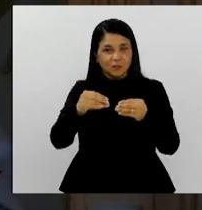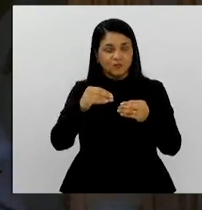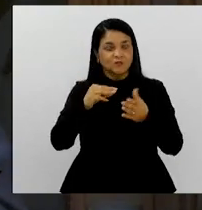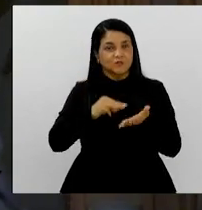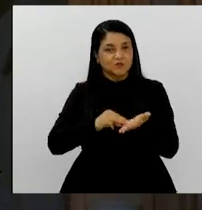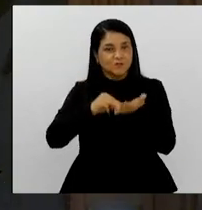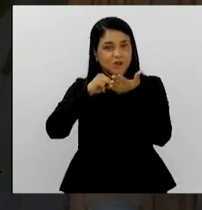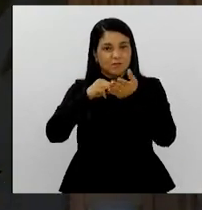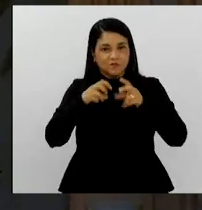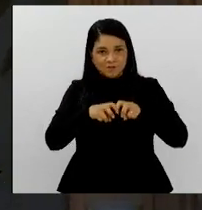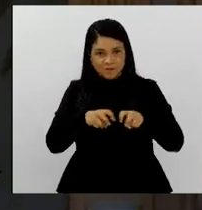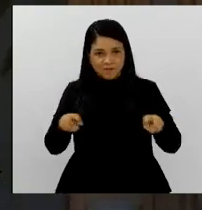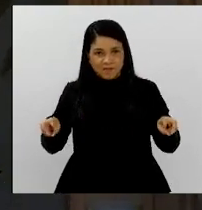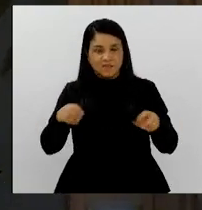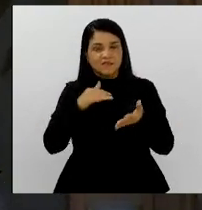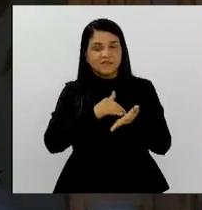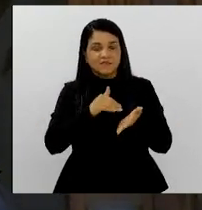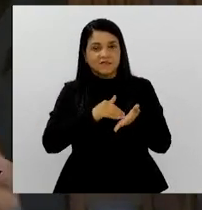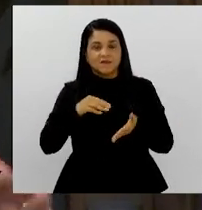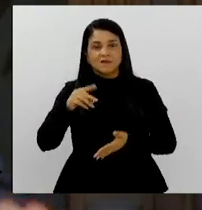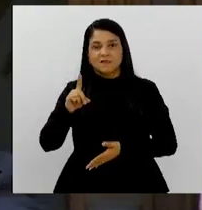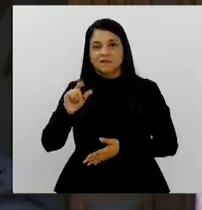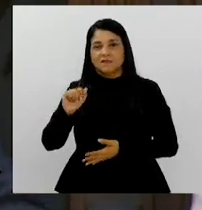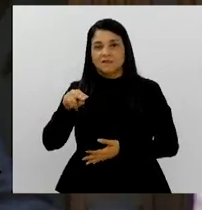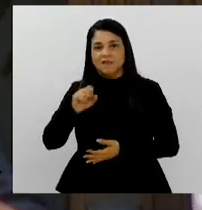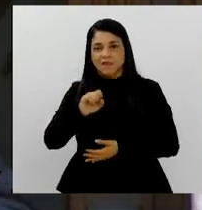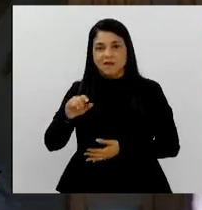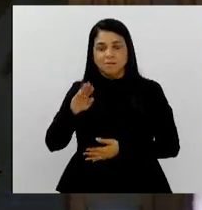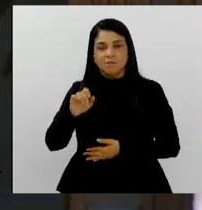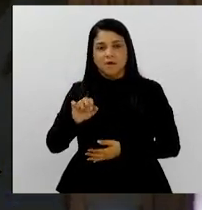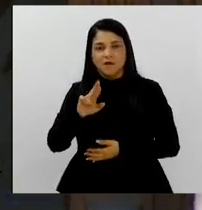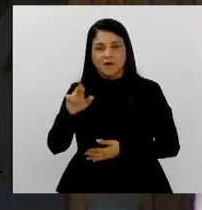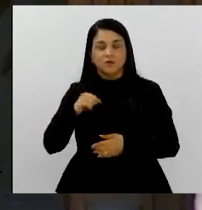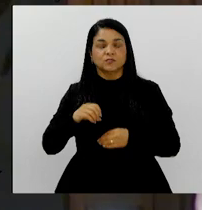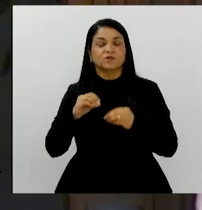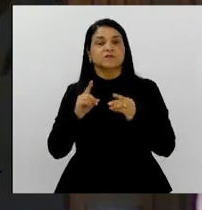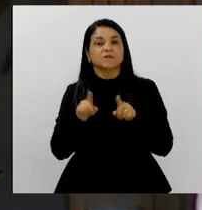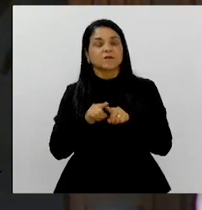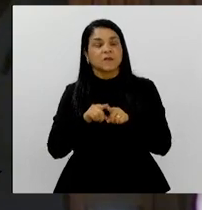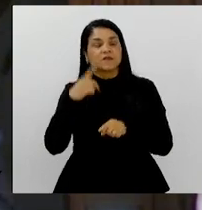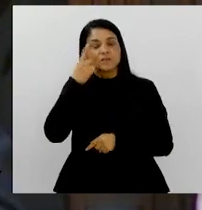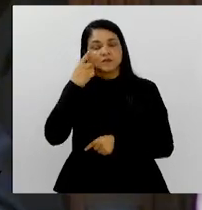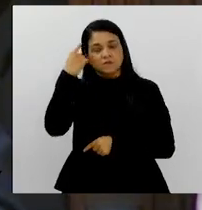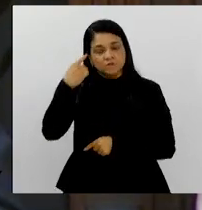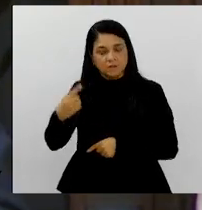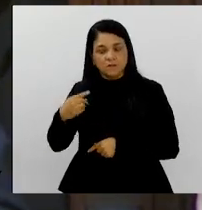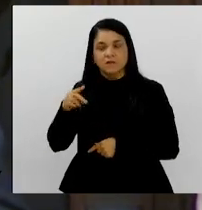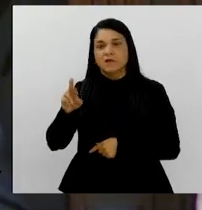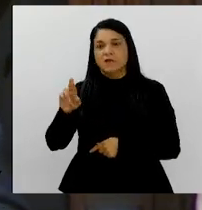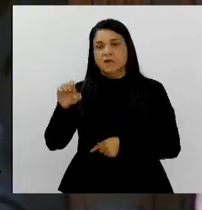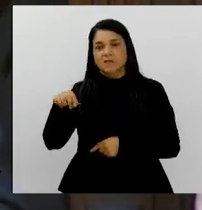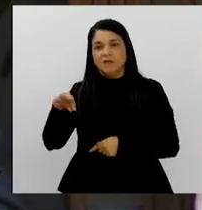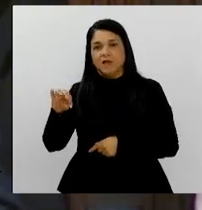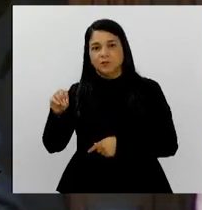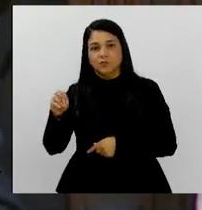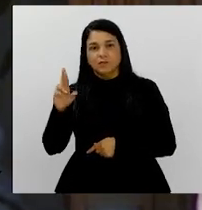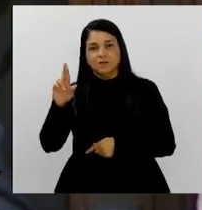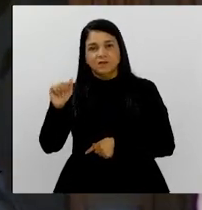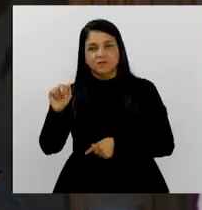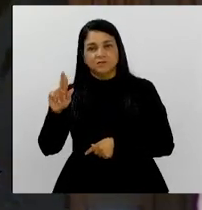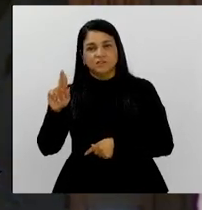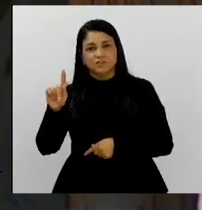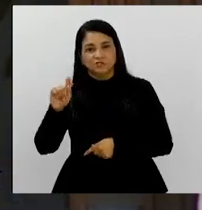compondo essa mesa, a secretária Daniele Barros, os parlamentares presentes, Dani Balbi, Renato Rangel, representando a Secretaria